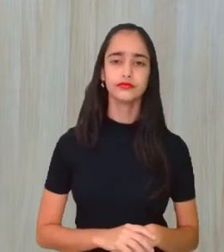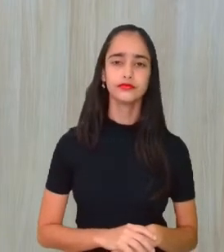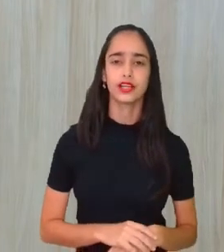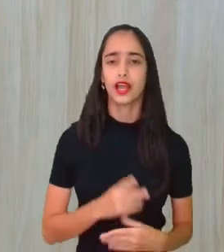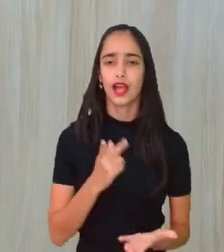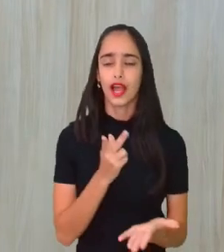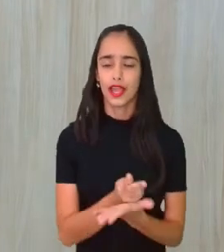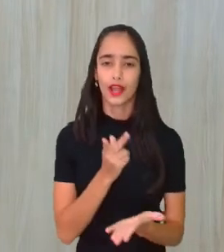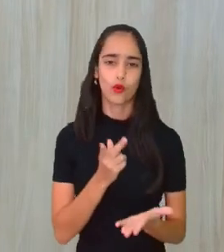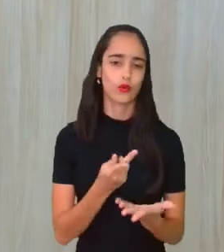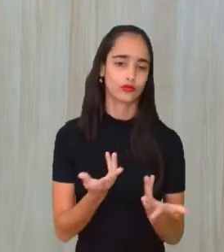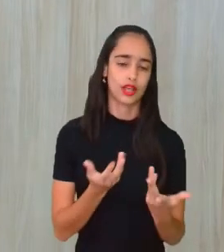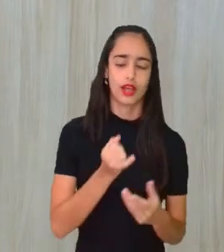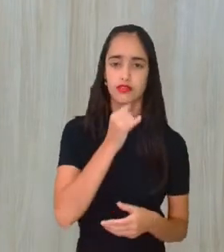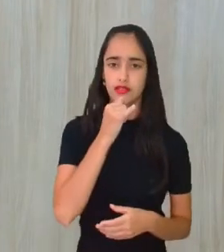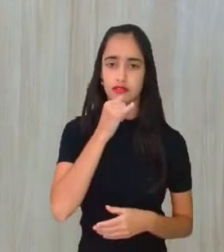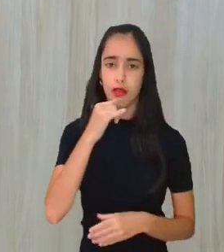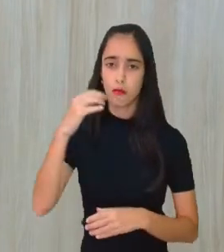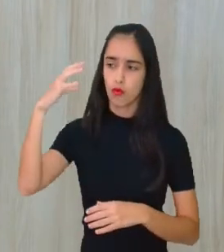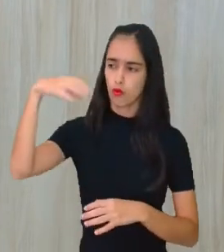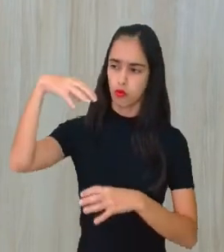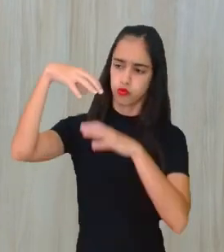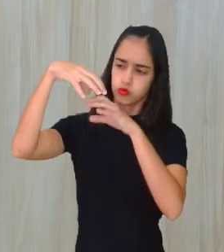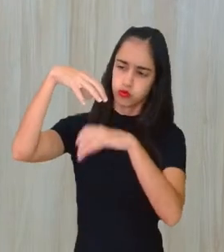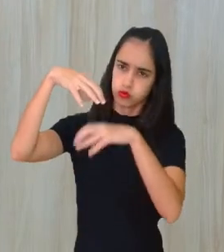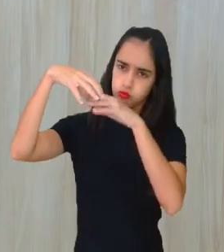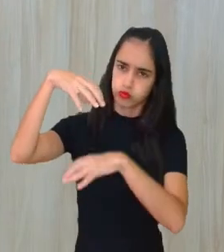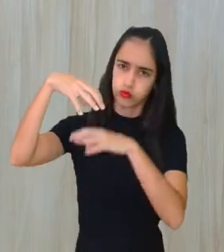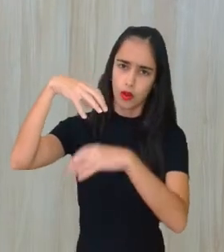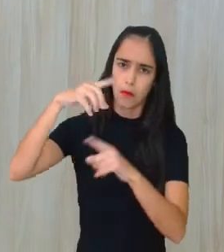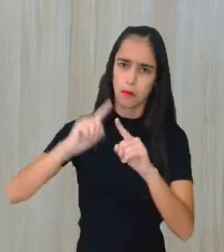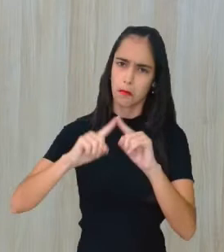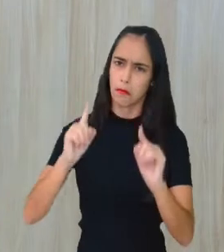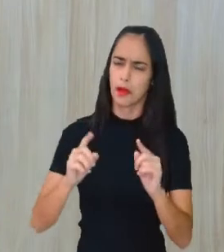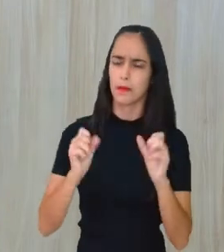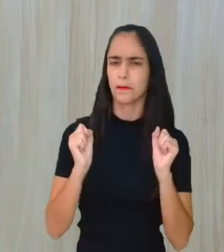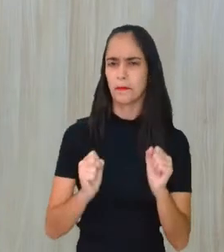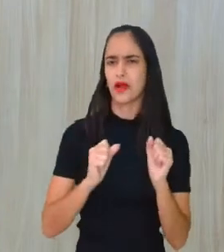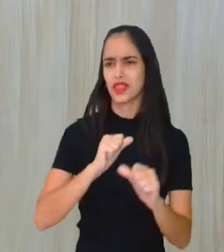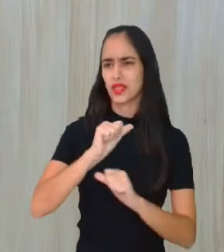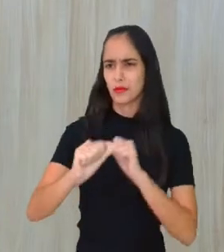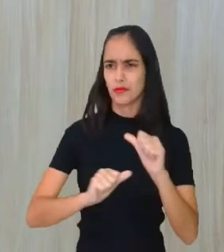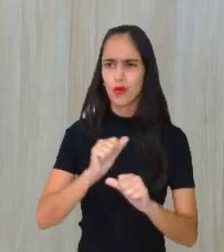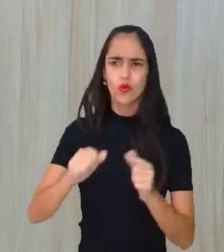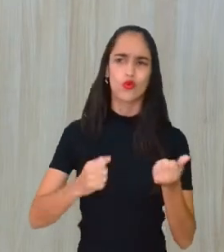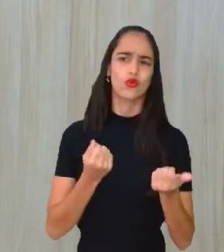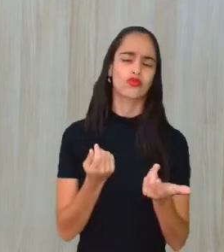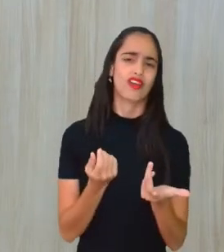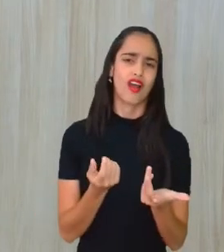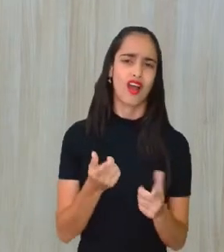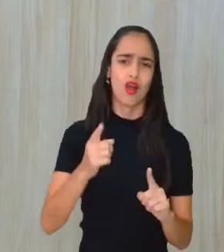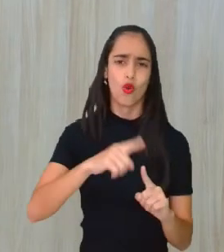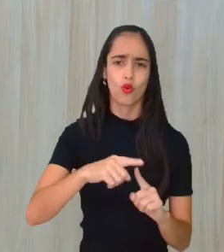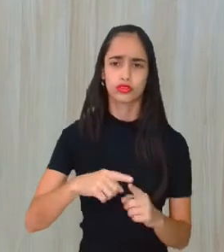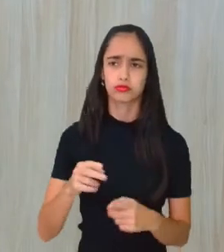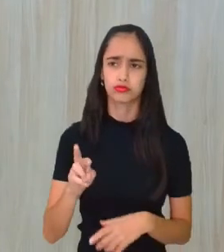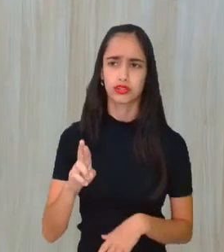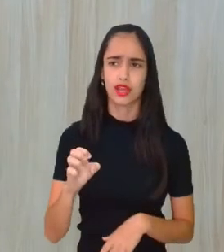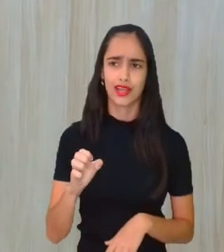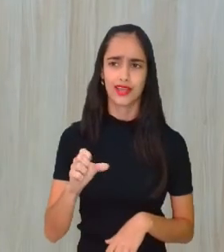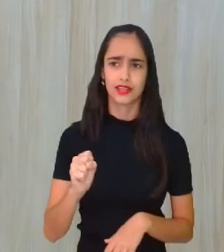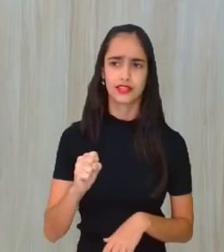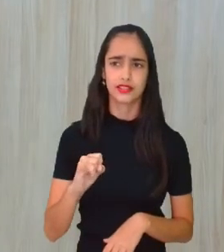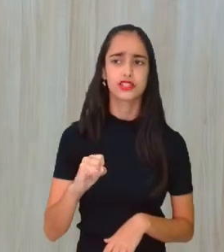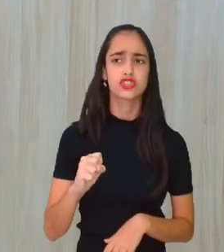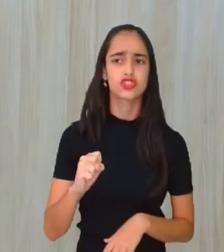acontece muito nos chuveiros elétricos, mas aí é só comprar o resistor, trocar lá e ele volta a funcionar. Então,